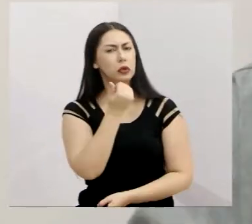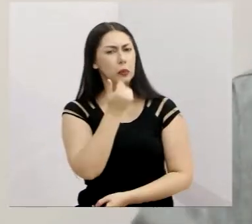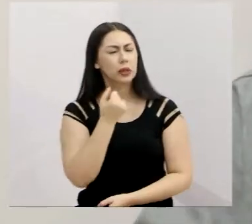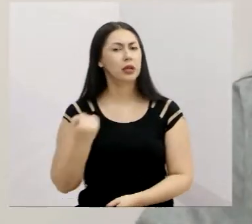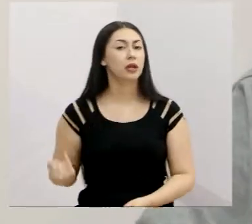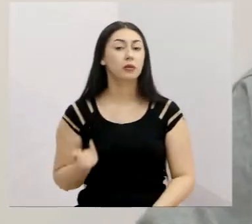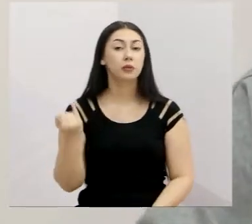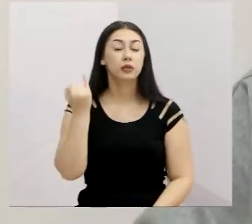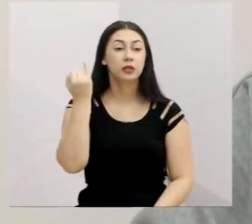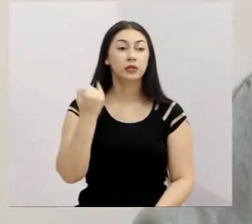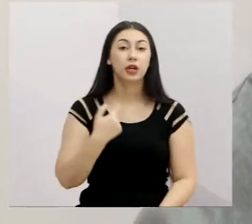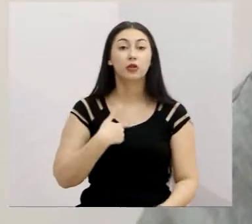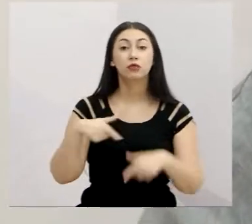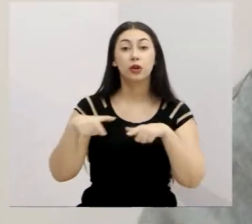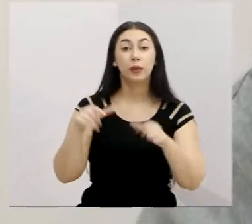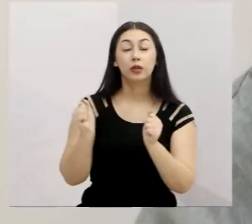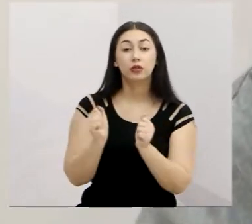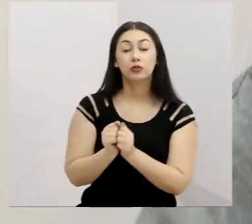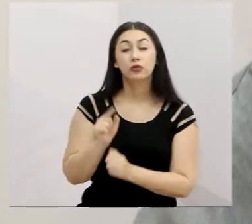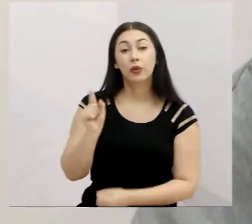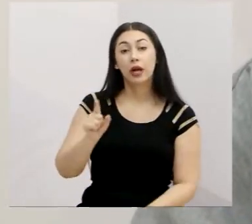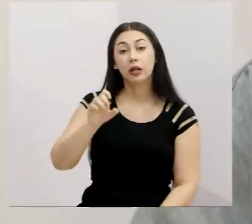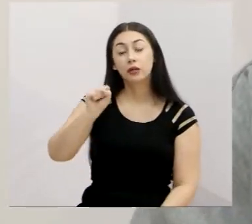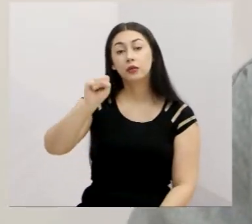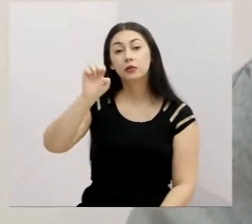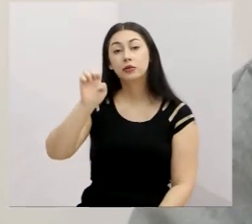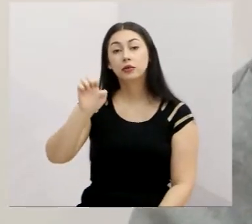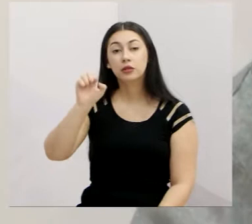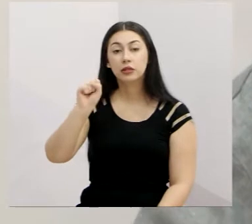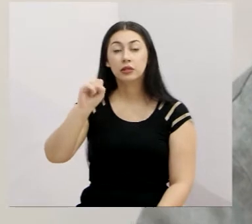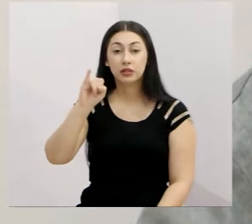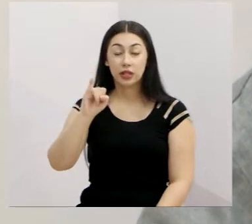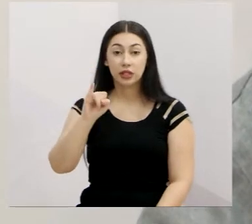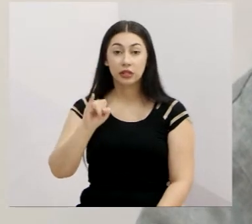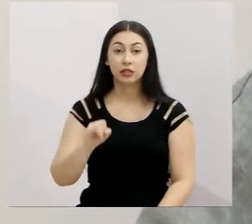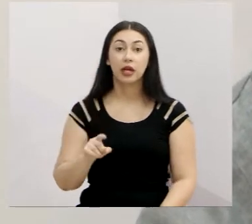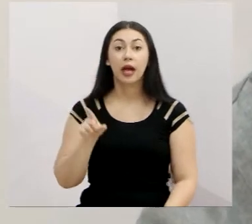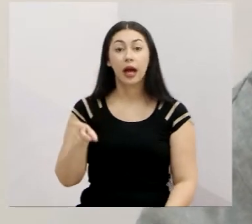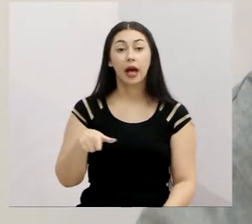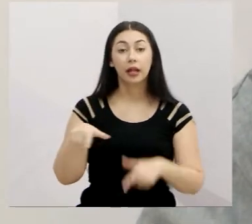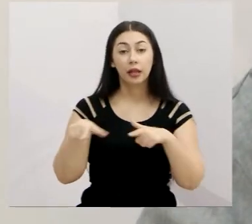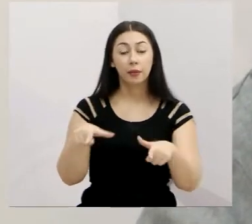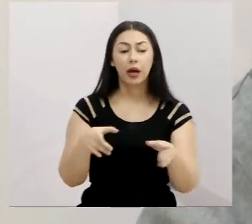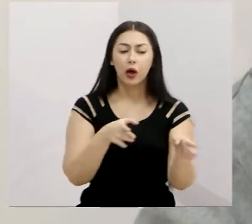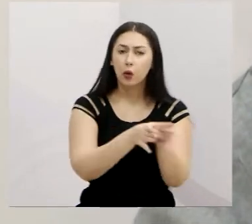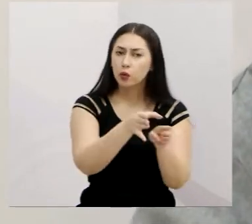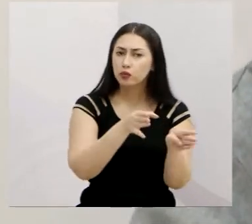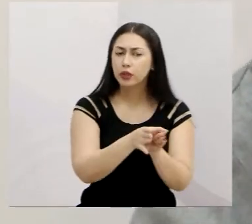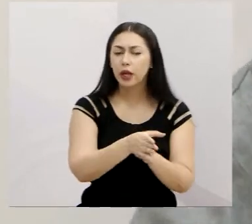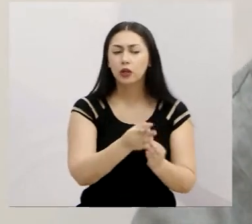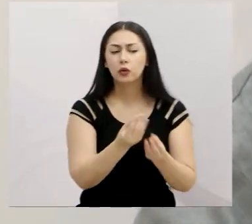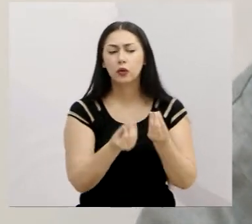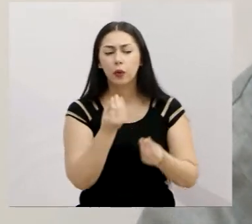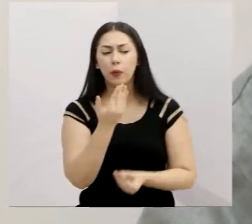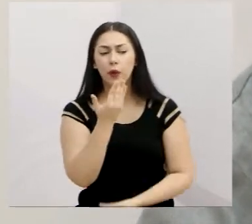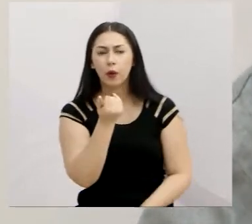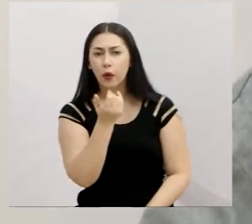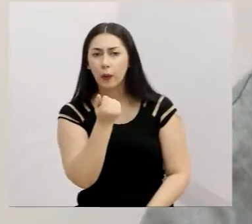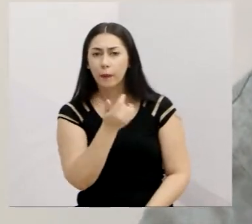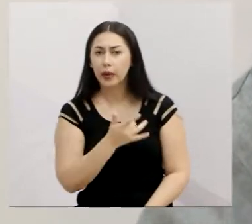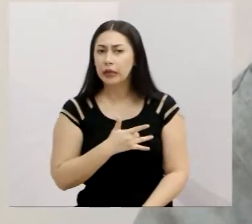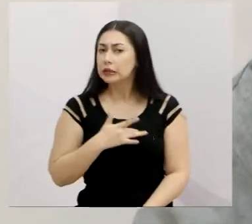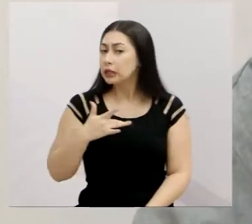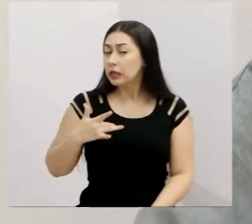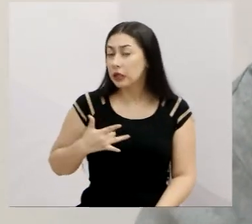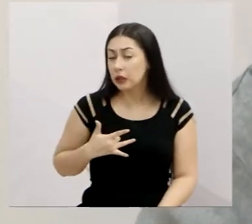trabalho com ela no Sesi não é onde ela desenvolve orientação nutricional em grupo trabalhos